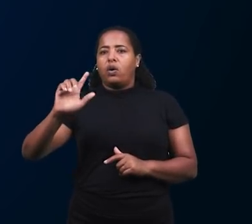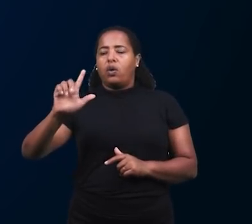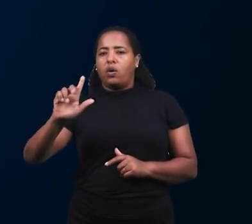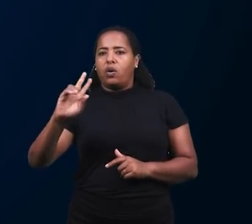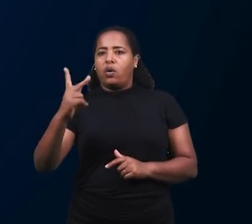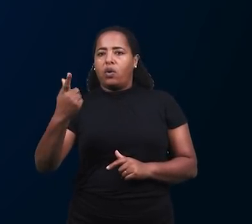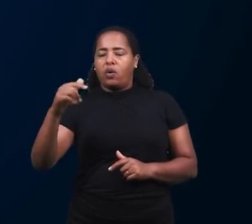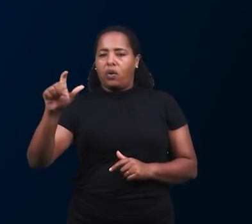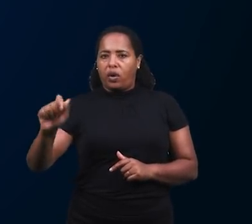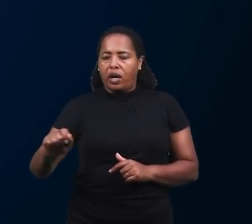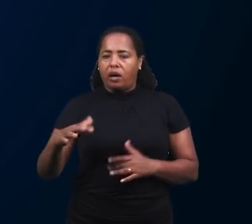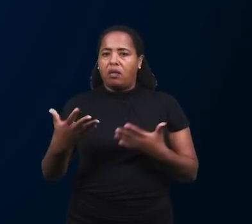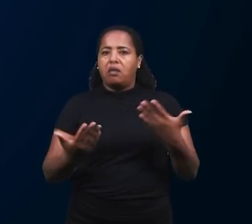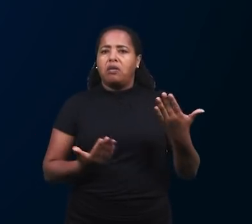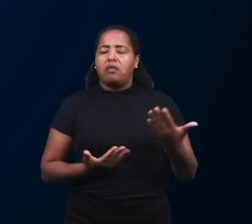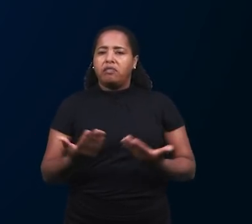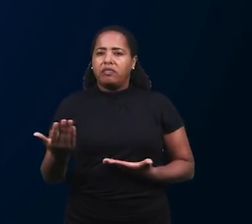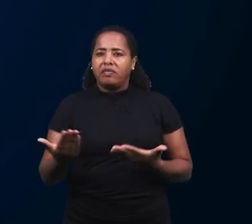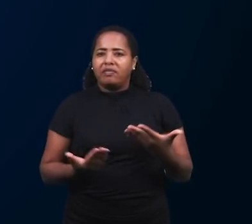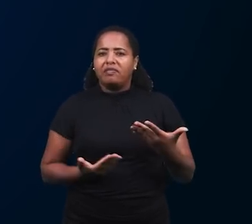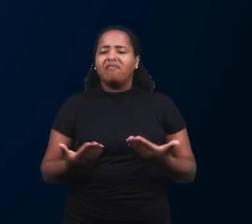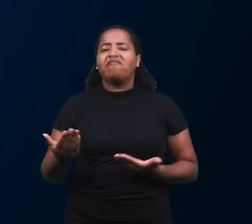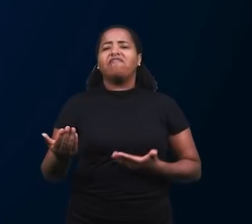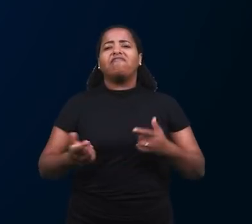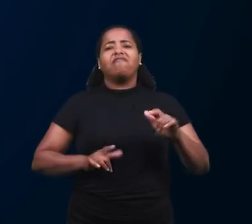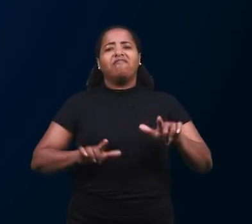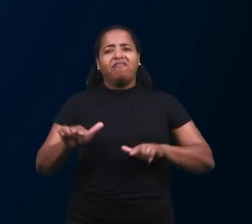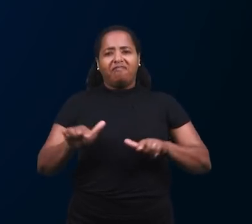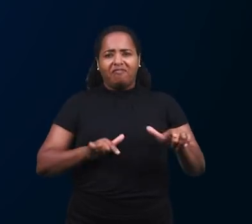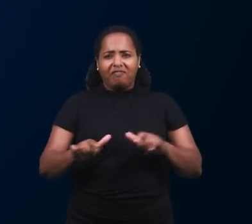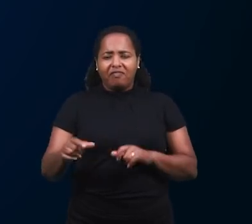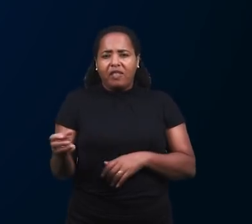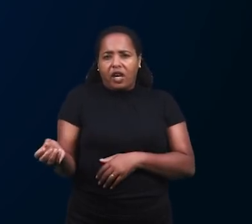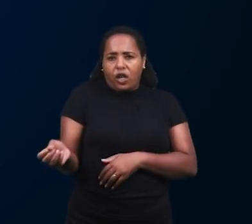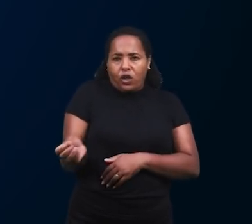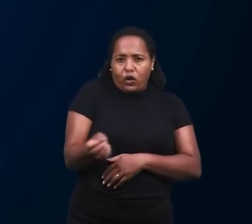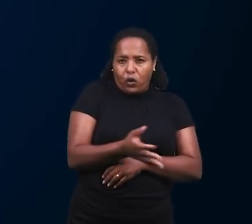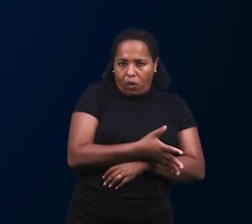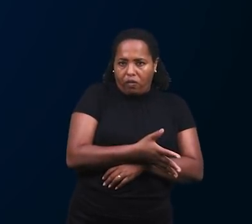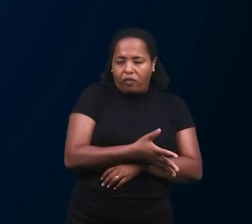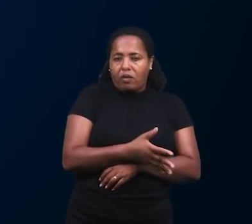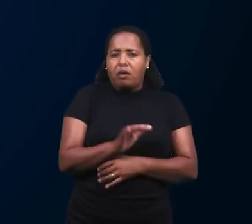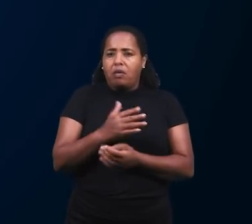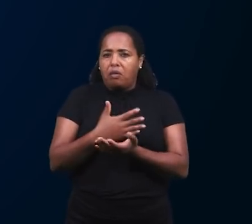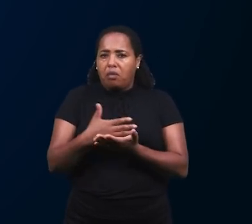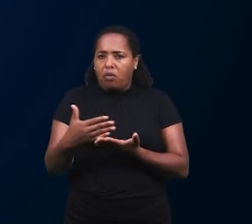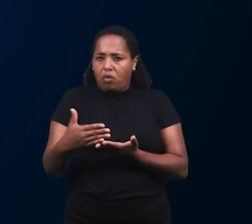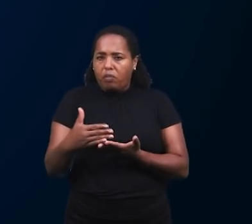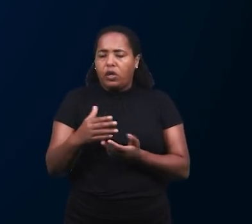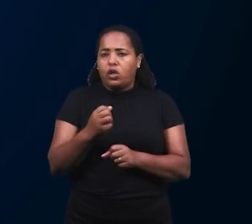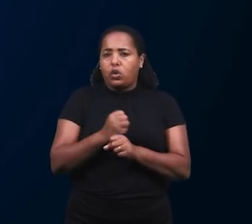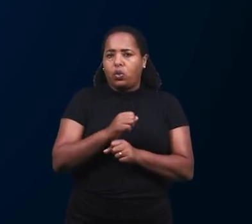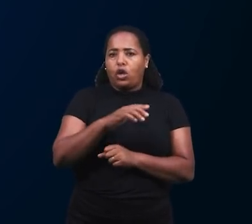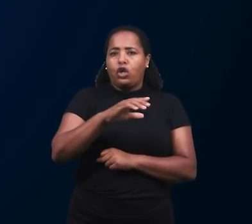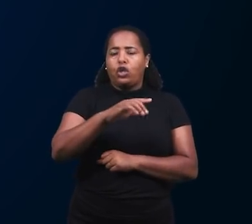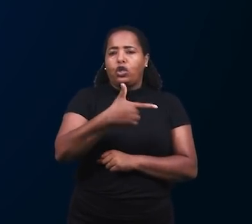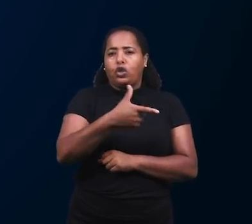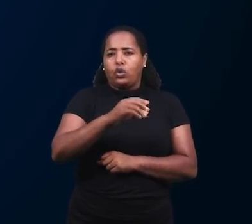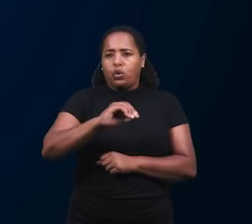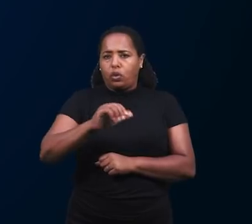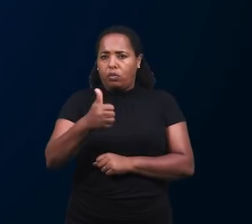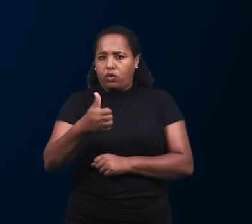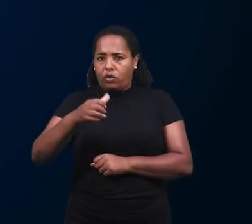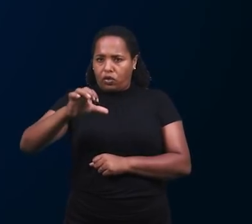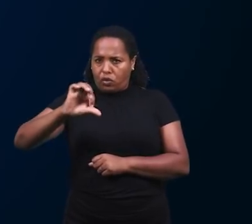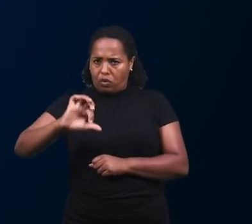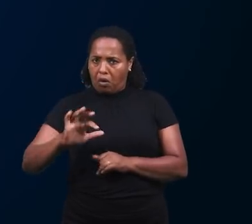na igreja de Olhão. O trabalho de senhoras aqui da igreja é um trabalho relativamente novo. É um trabalho